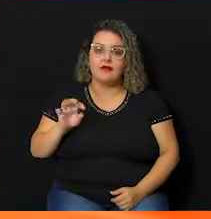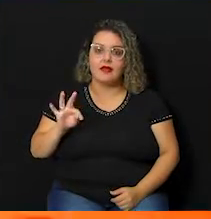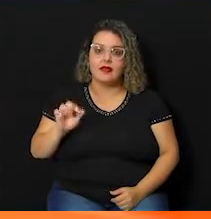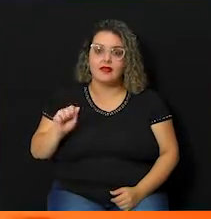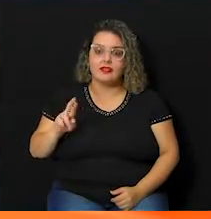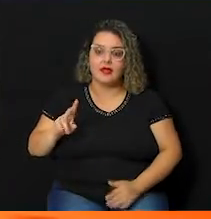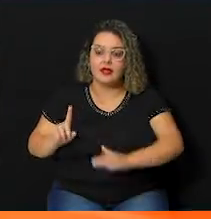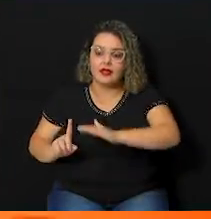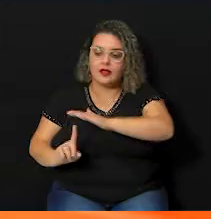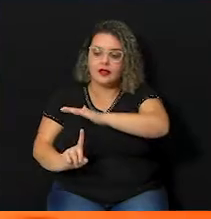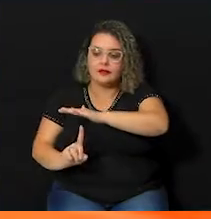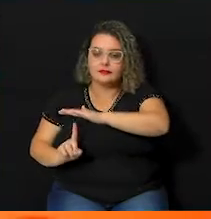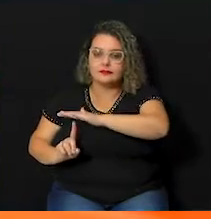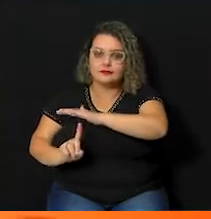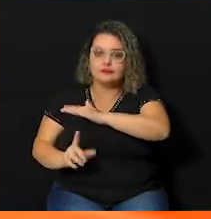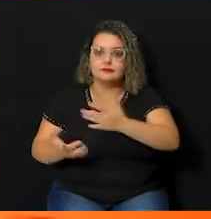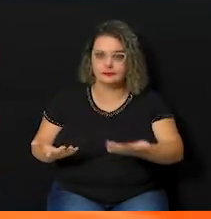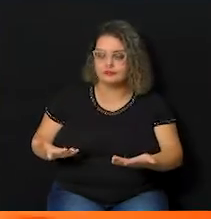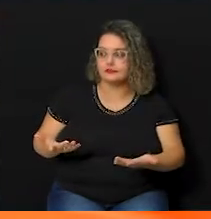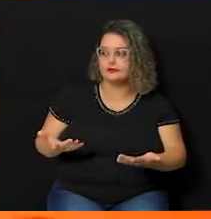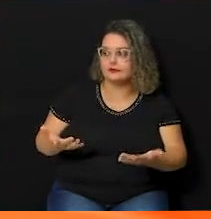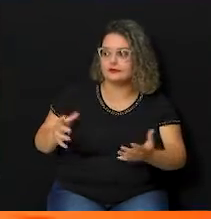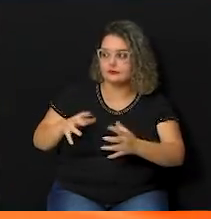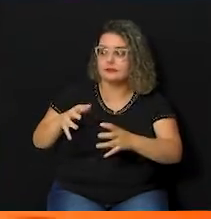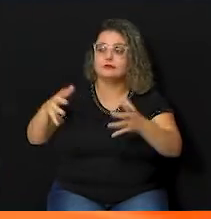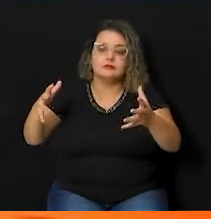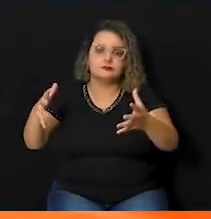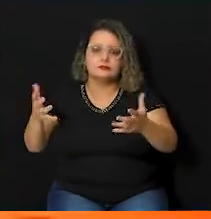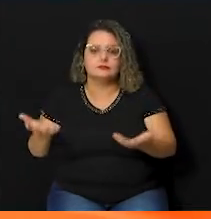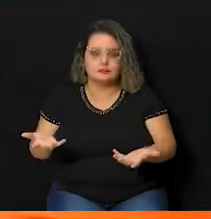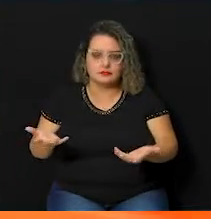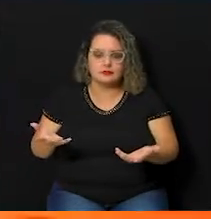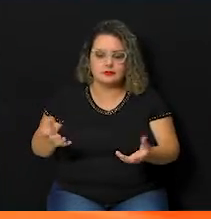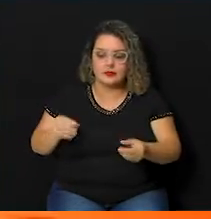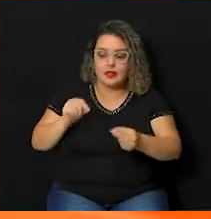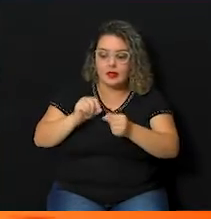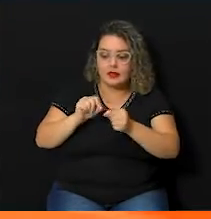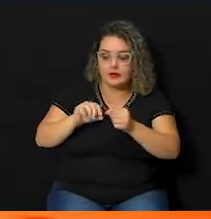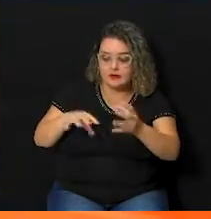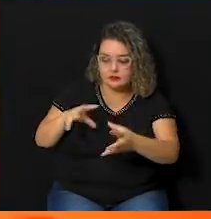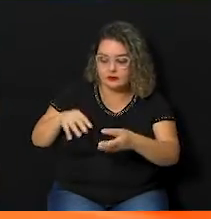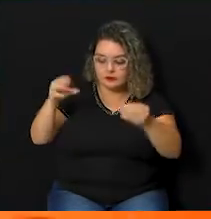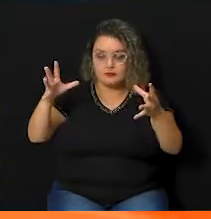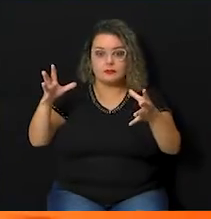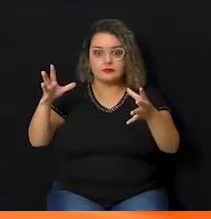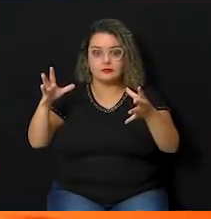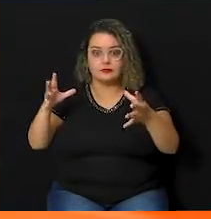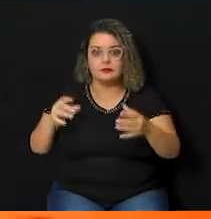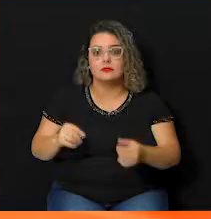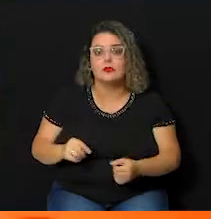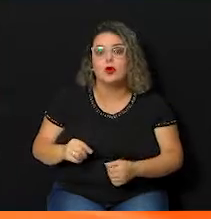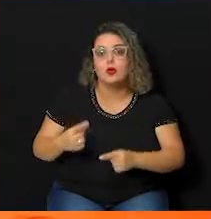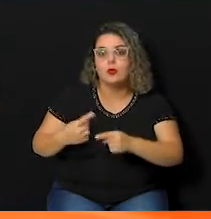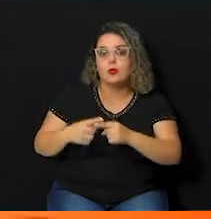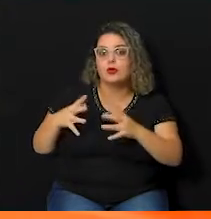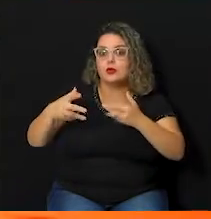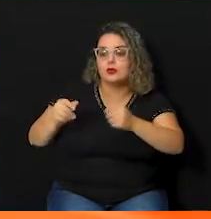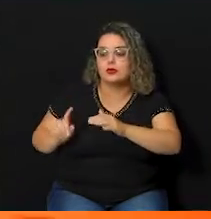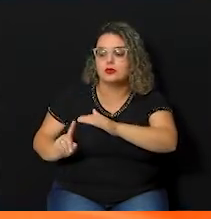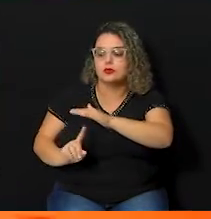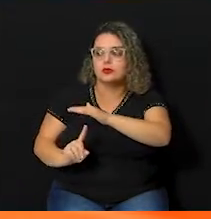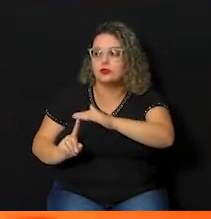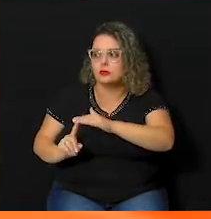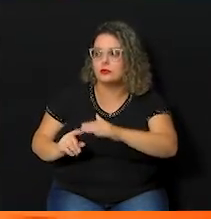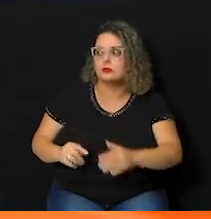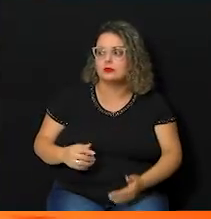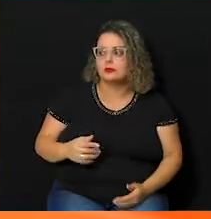tem poder mágico nenhum, eles pegam um gato de rua e fazem uma magia para ele ter os poderes. Porque os gatos são avatares de magia. Então, eu acho que dá para